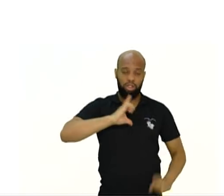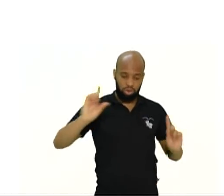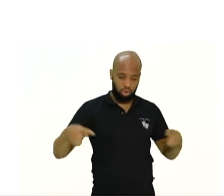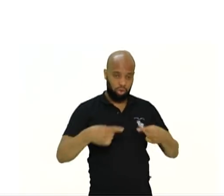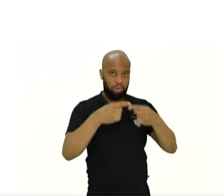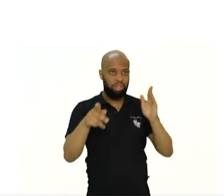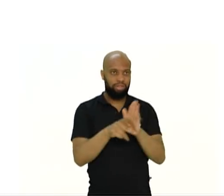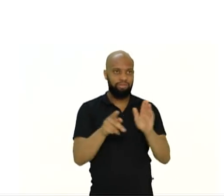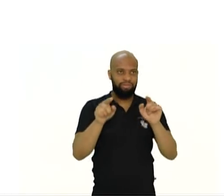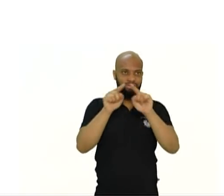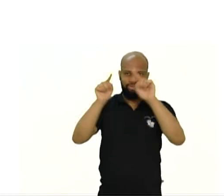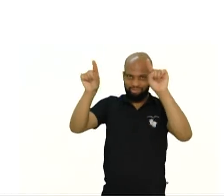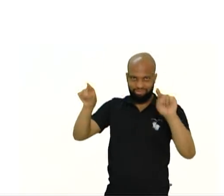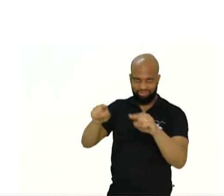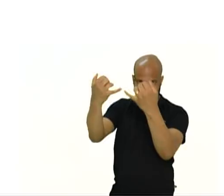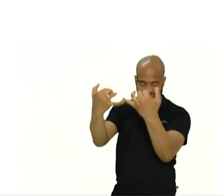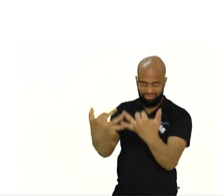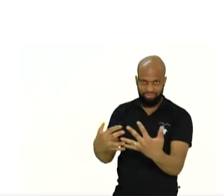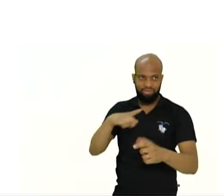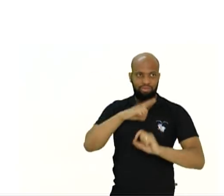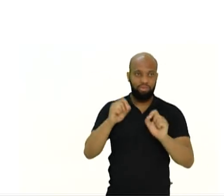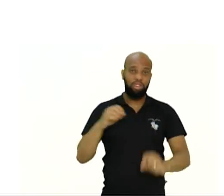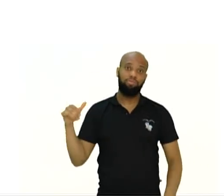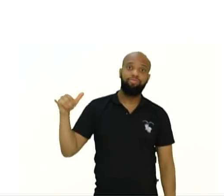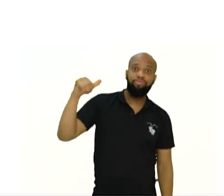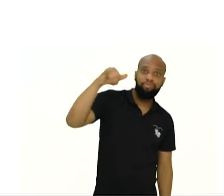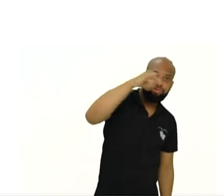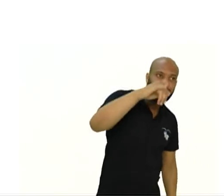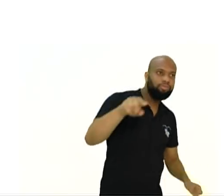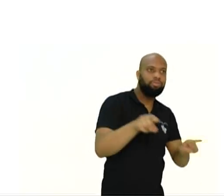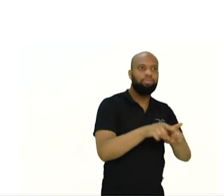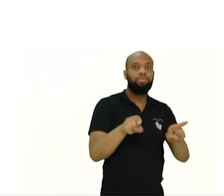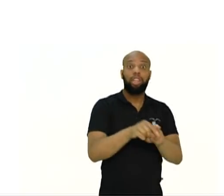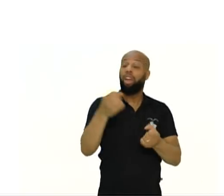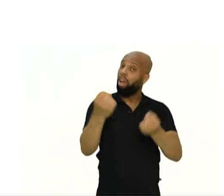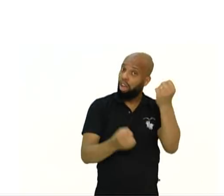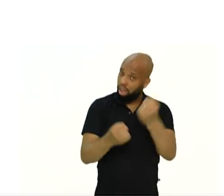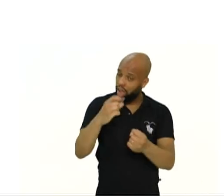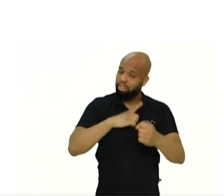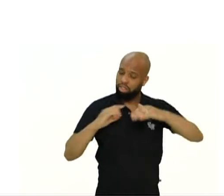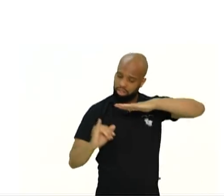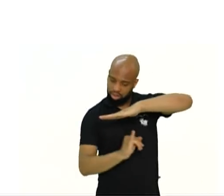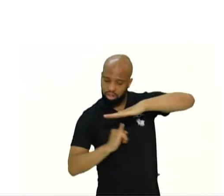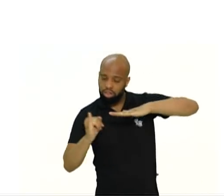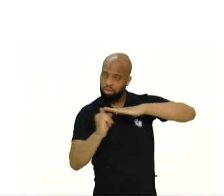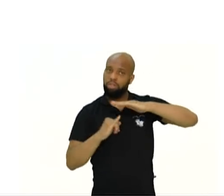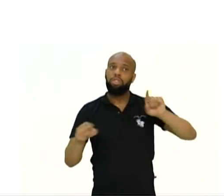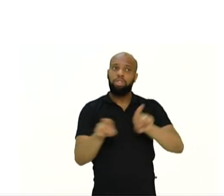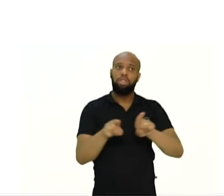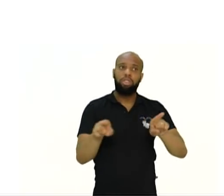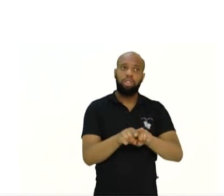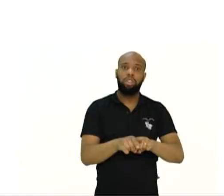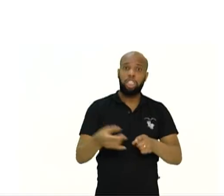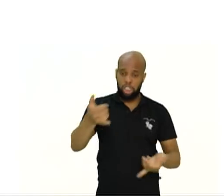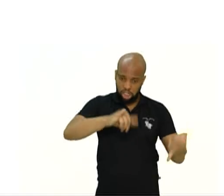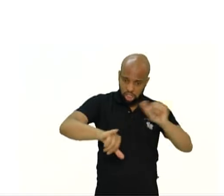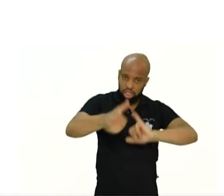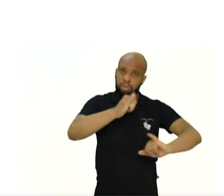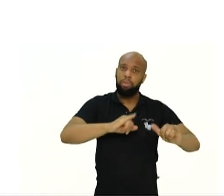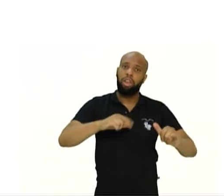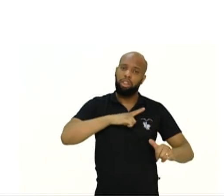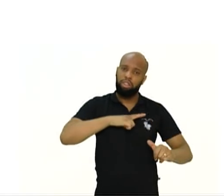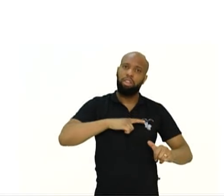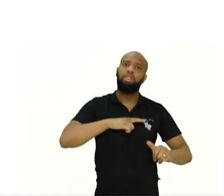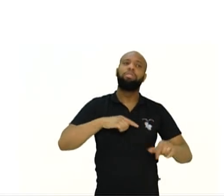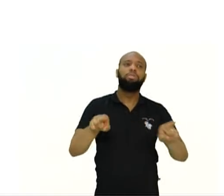com a legenda, nós vamos ter a indústria aeronáutica, automobilística, né, indústria química, vamos